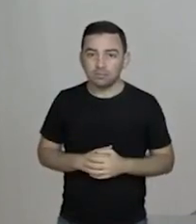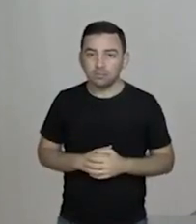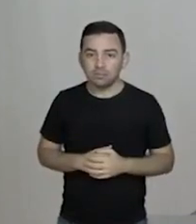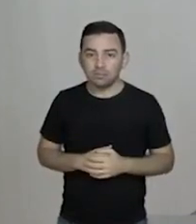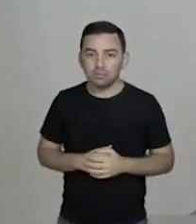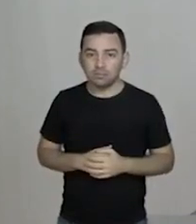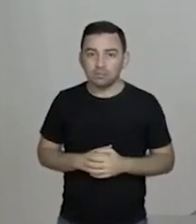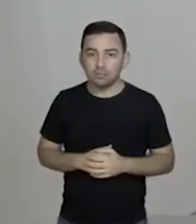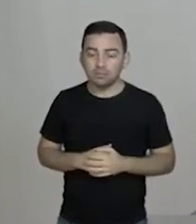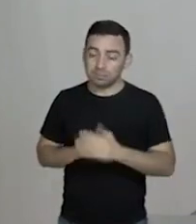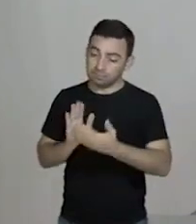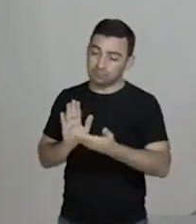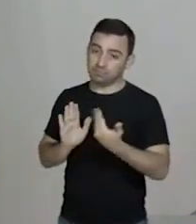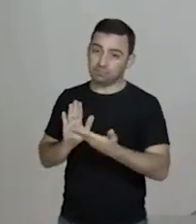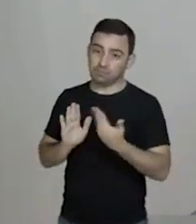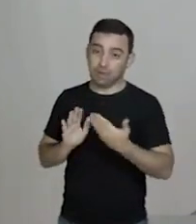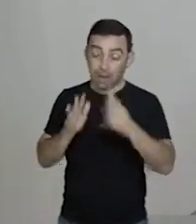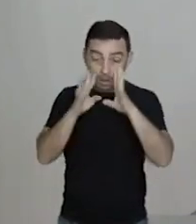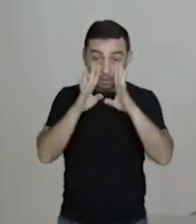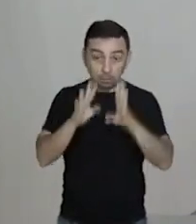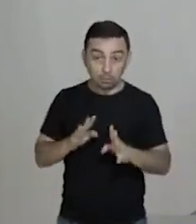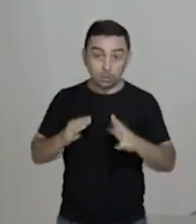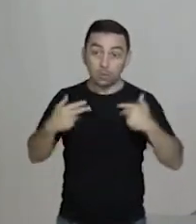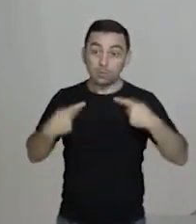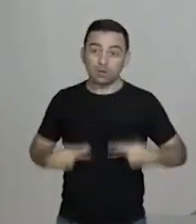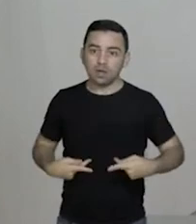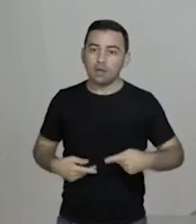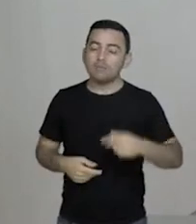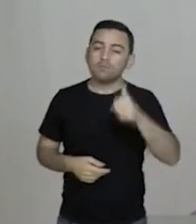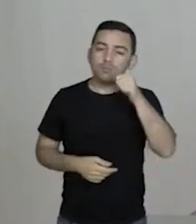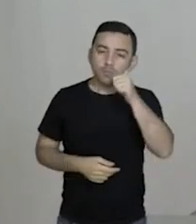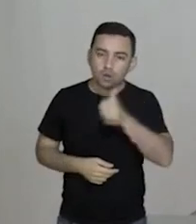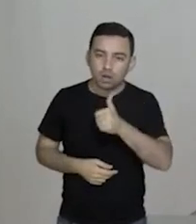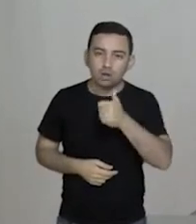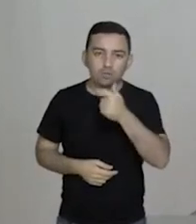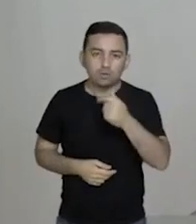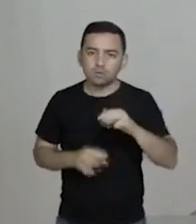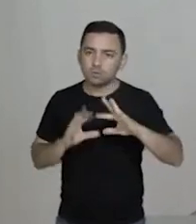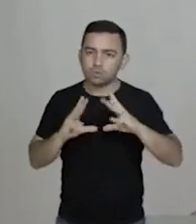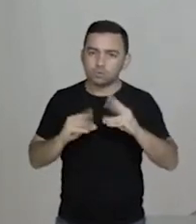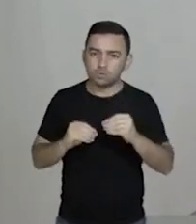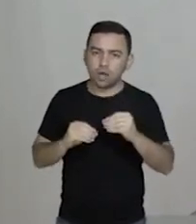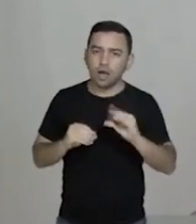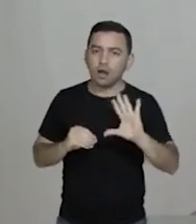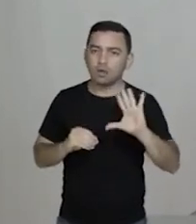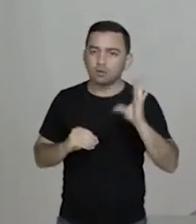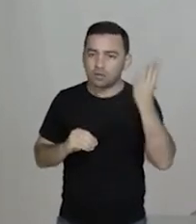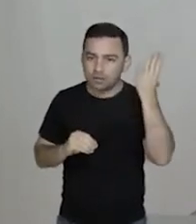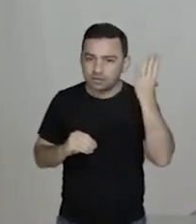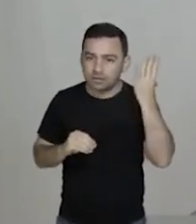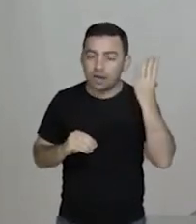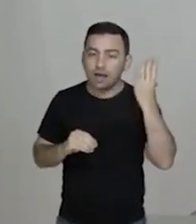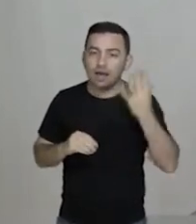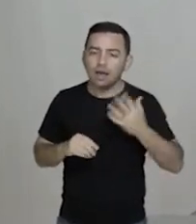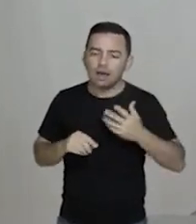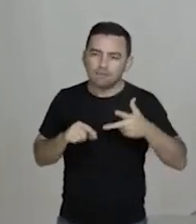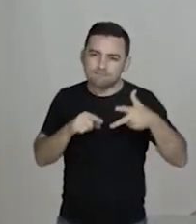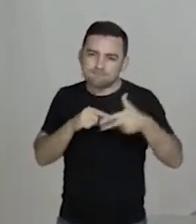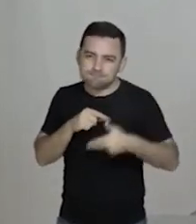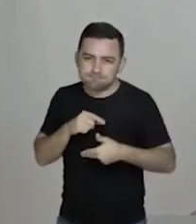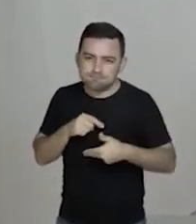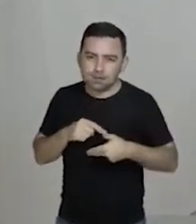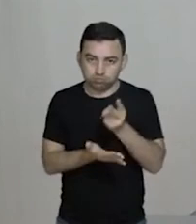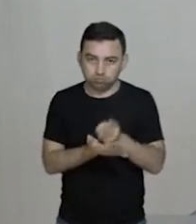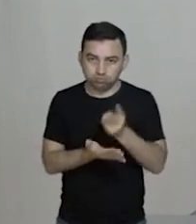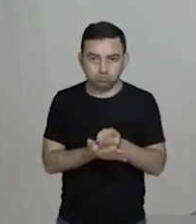cartilha de atenção humanizada as meninas e mulheres em situação de interrupção legal da gravidez no Estado